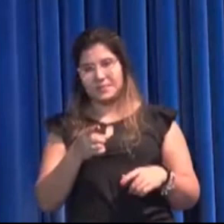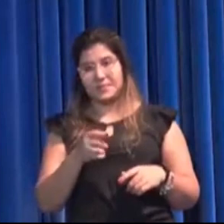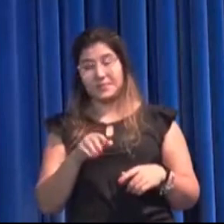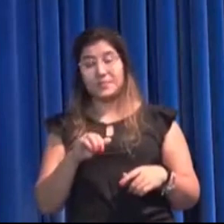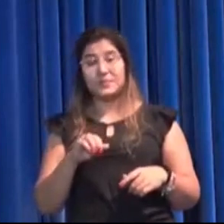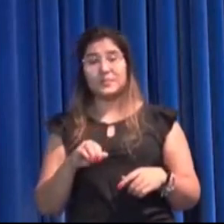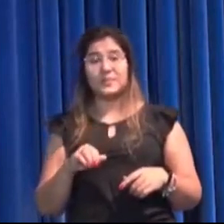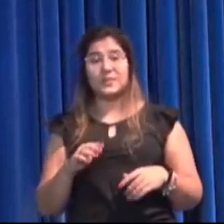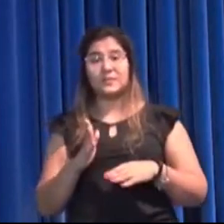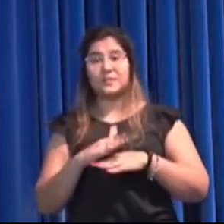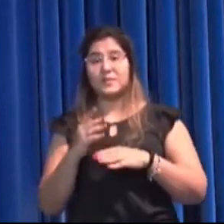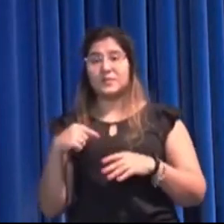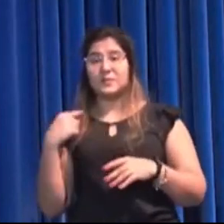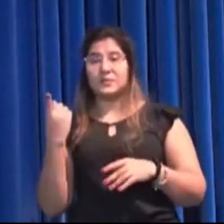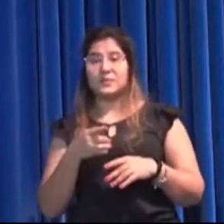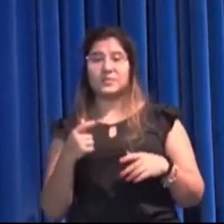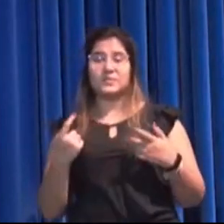precisamos?